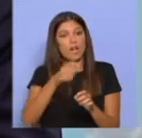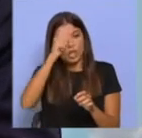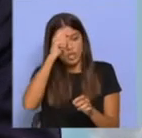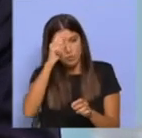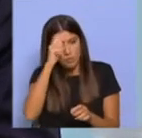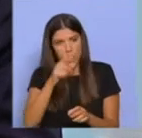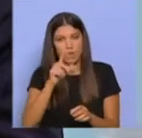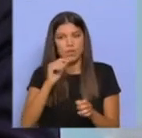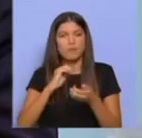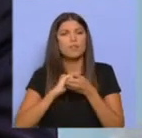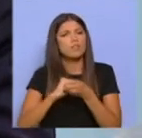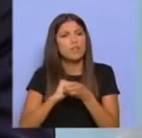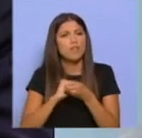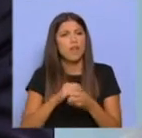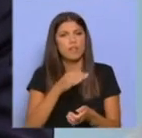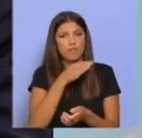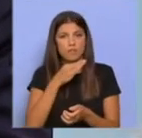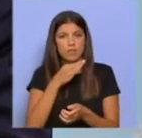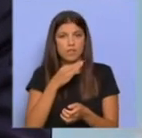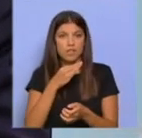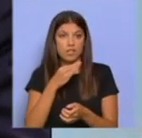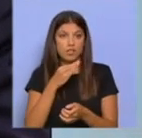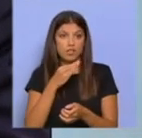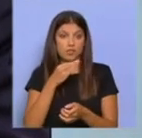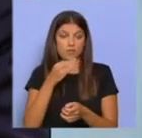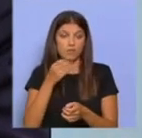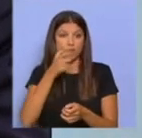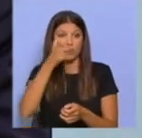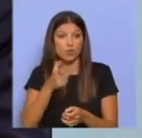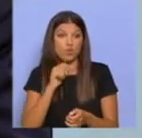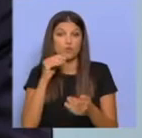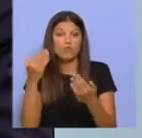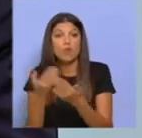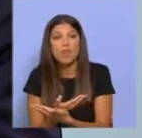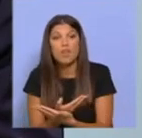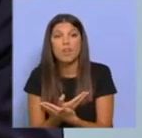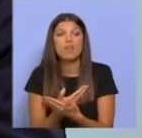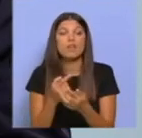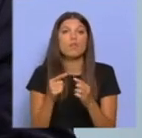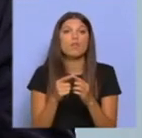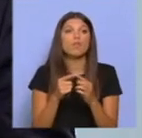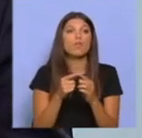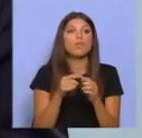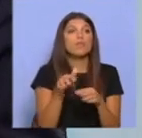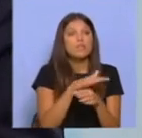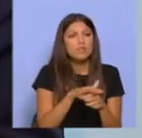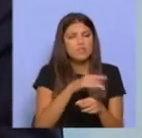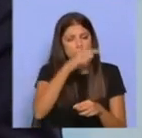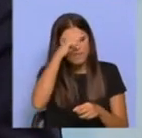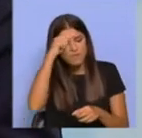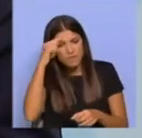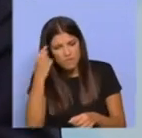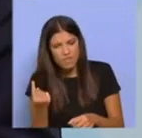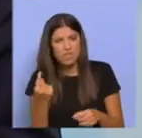morreram, daqueles que sofreram experiências muito duras quando estiveram doentes, daqueles que ficaram